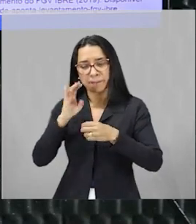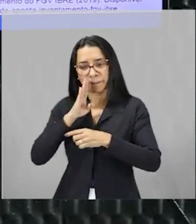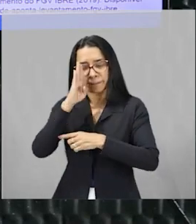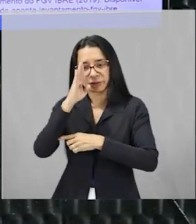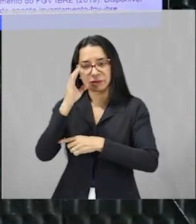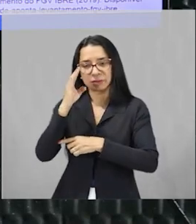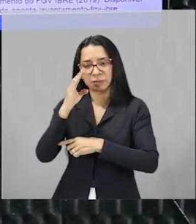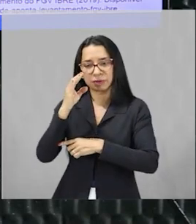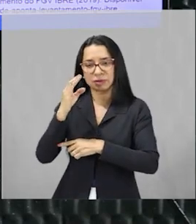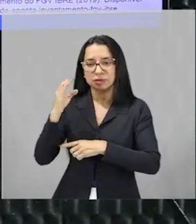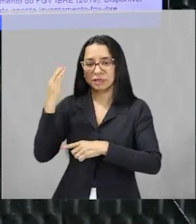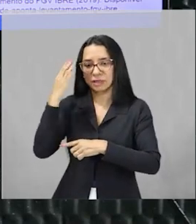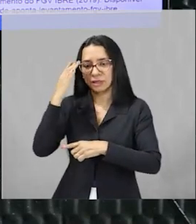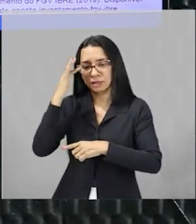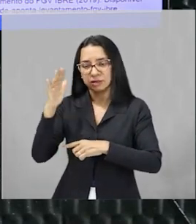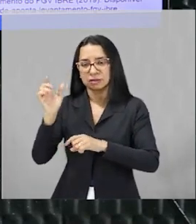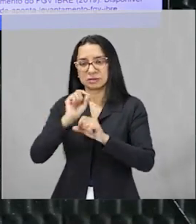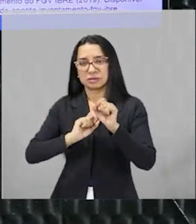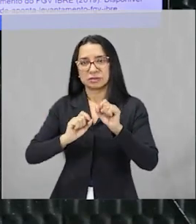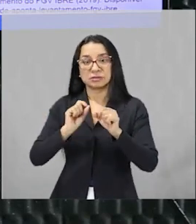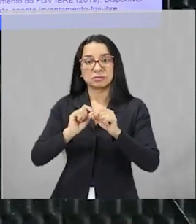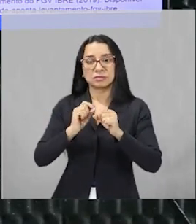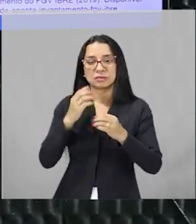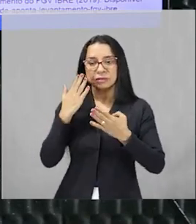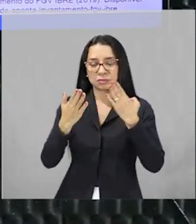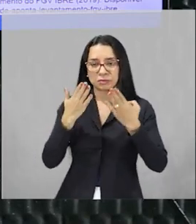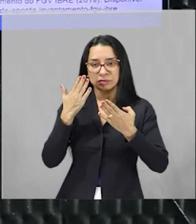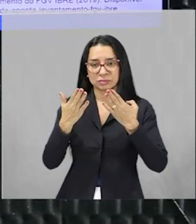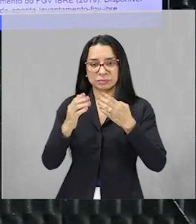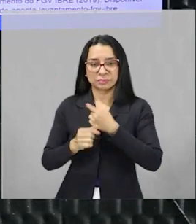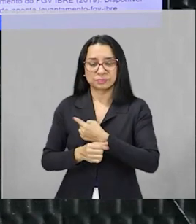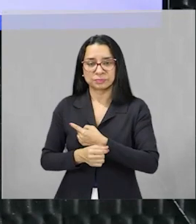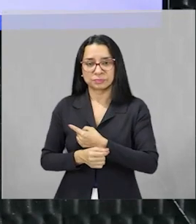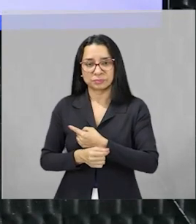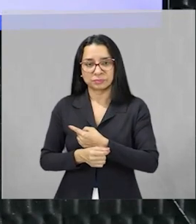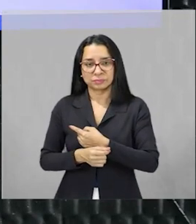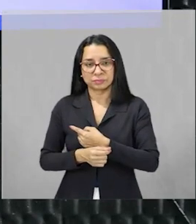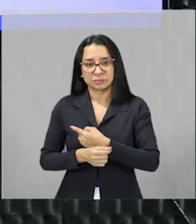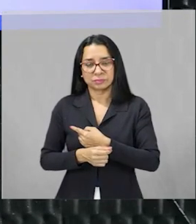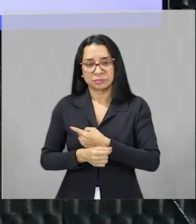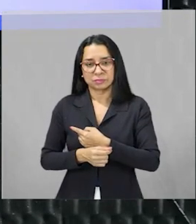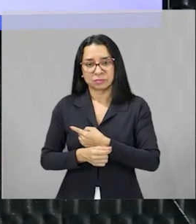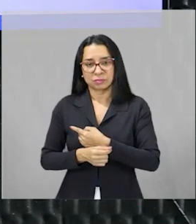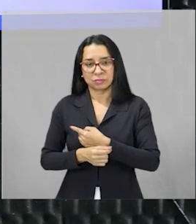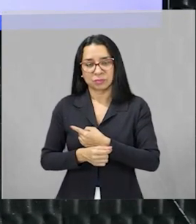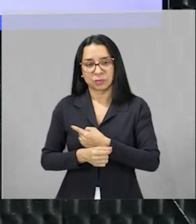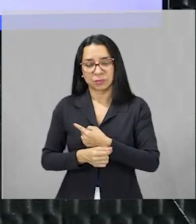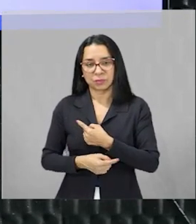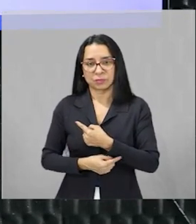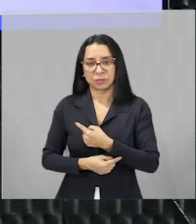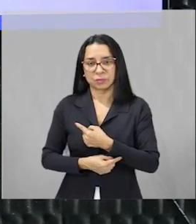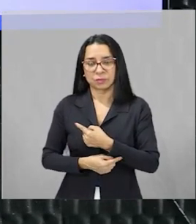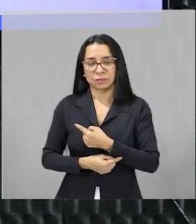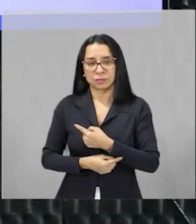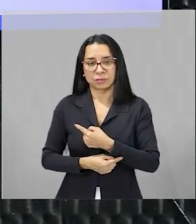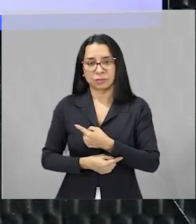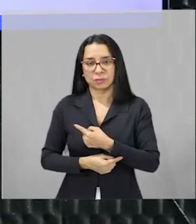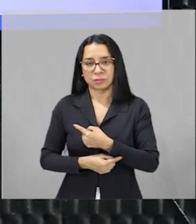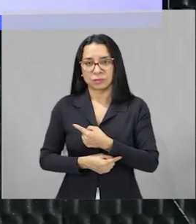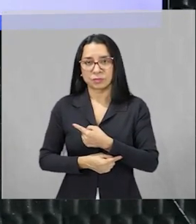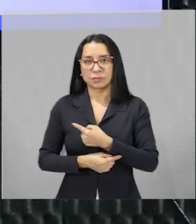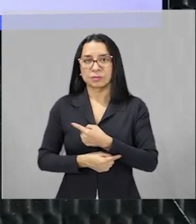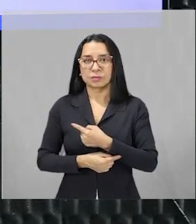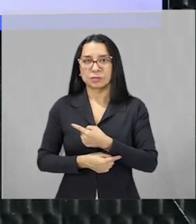comparação. Beleza? Mas vamos ver aí, por exemplo, logo esse texto motivador. Vamos ver o que ele diz rapidamente. Ele diz o seguinte, ó, o gráfico a seguir